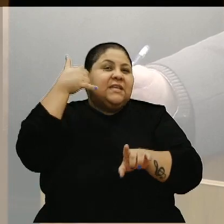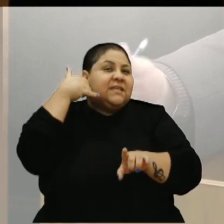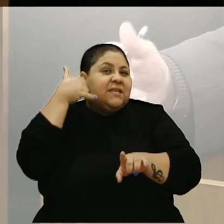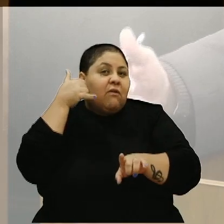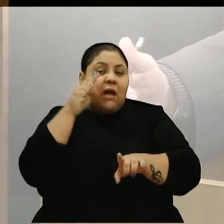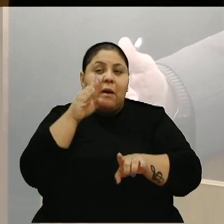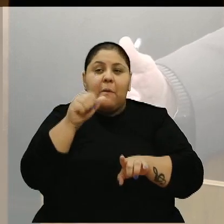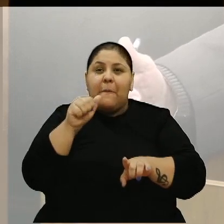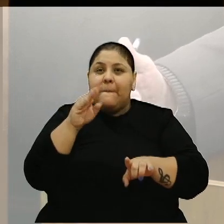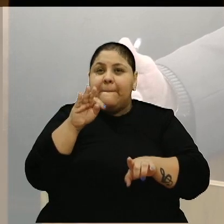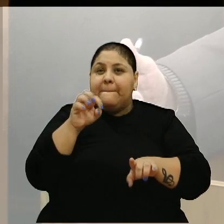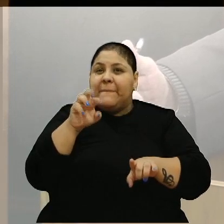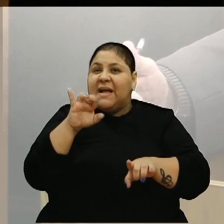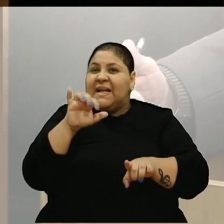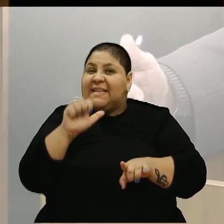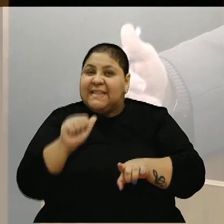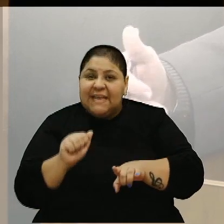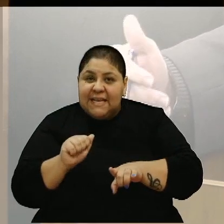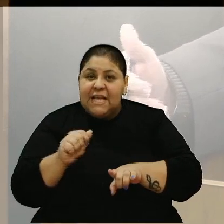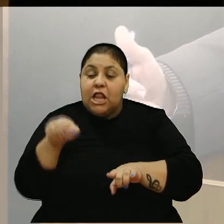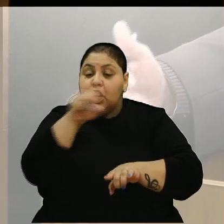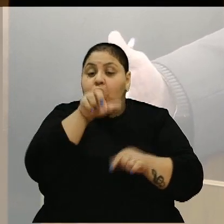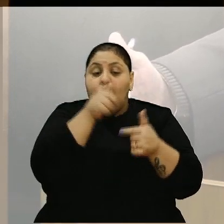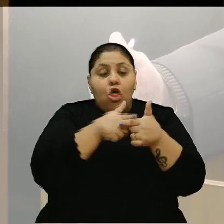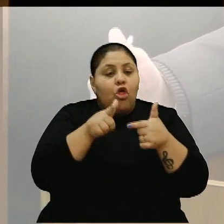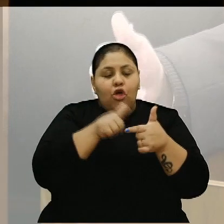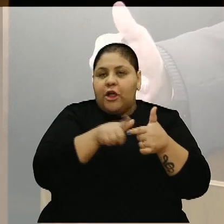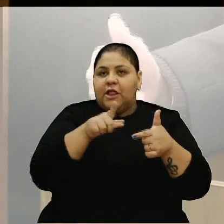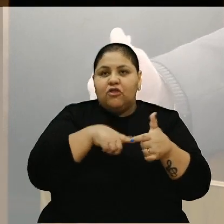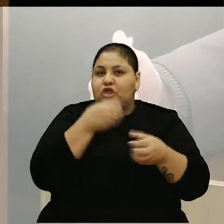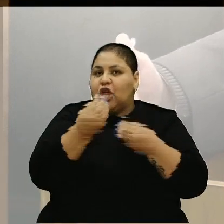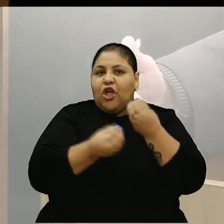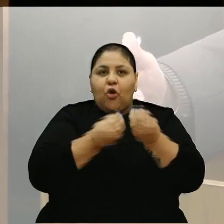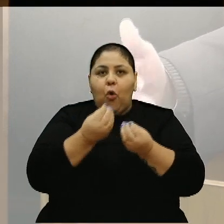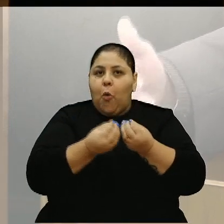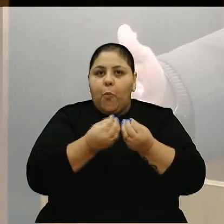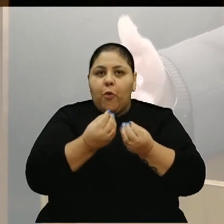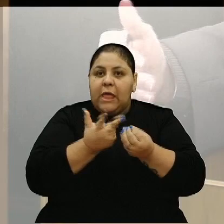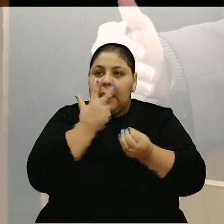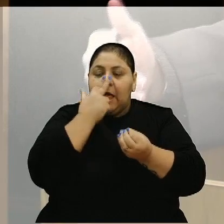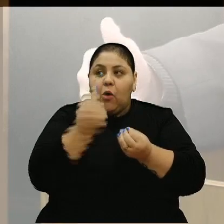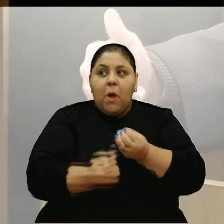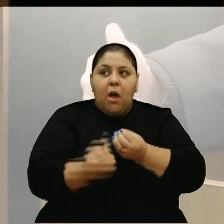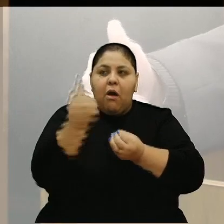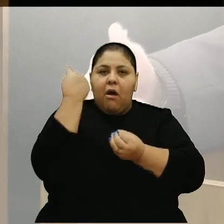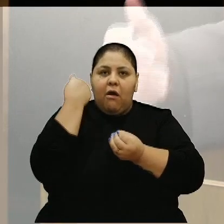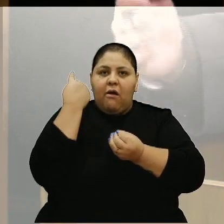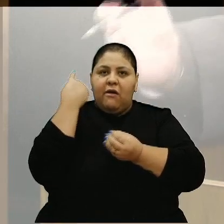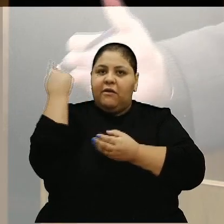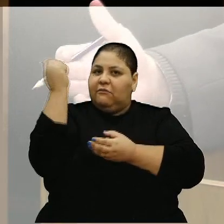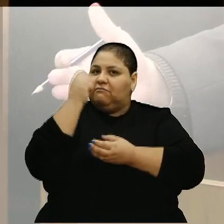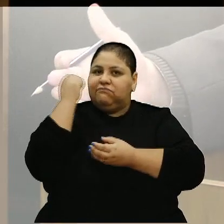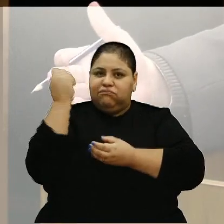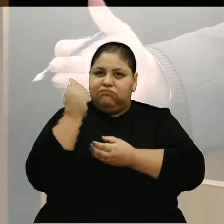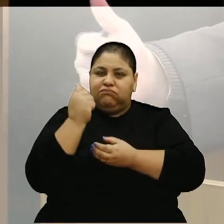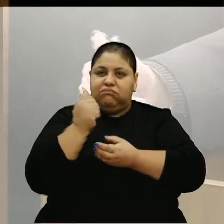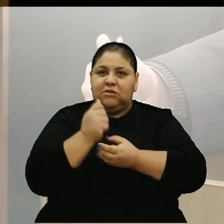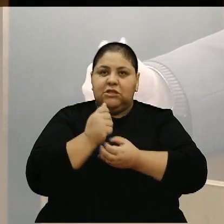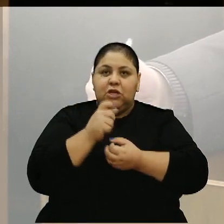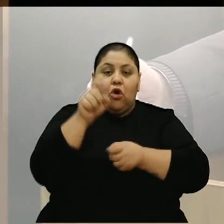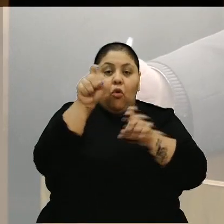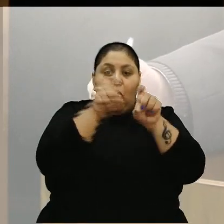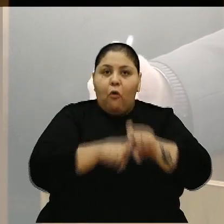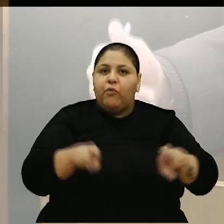perdidos. Nós estamos com um problema sem precedentes na história do Rio Grande do Sul. Computadores, vereador